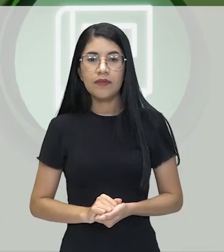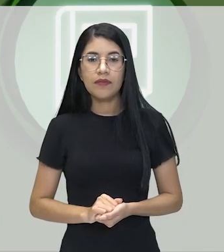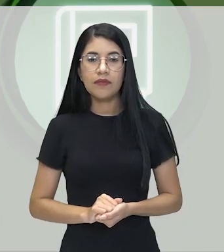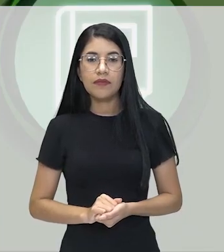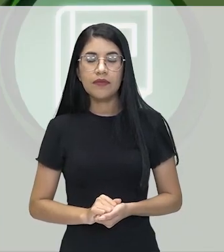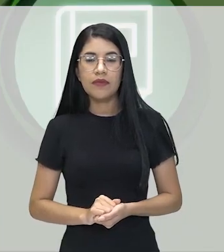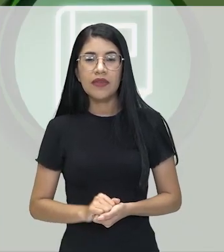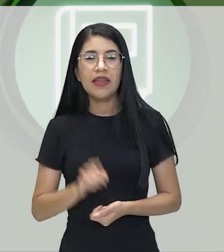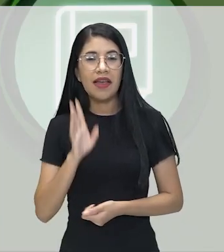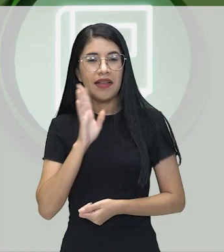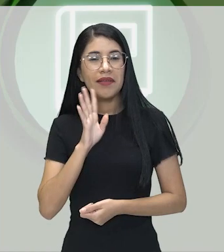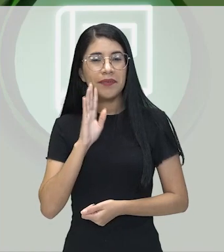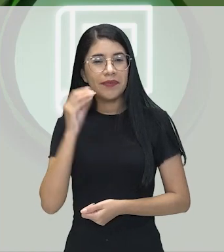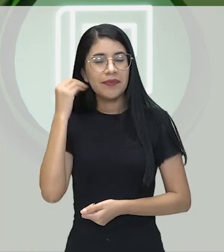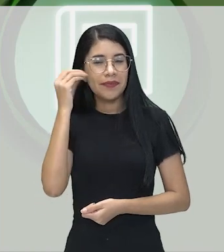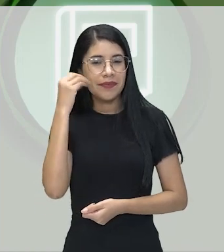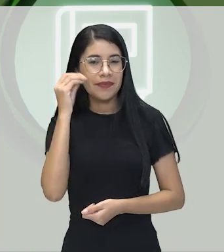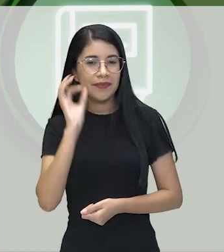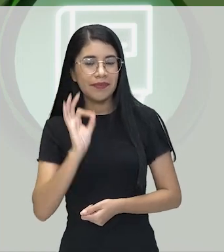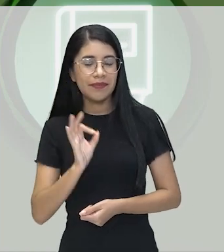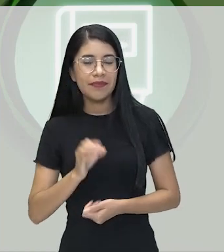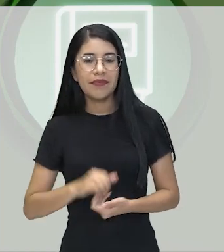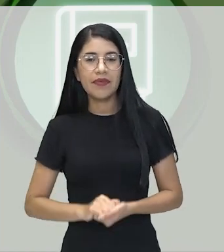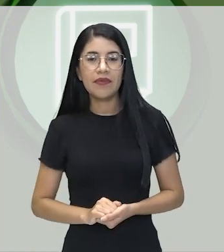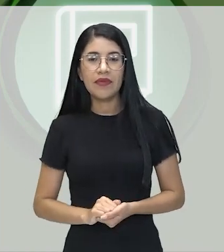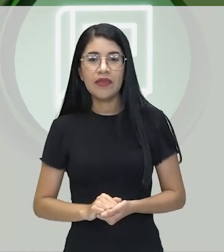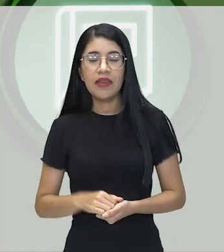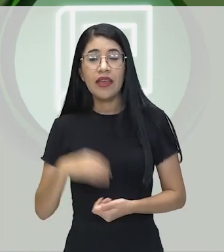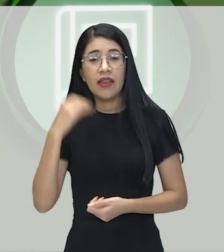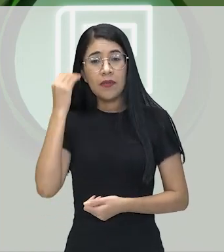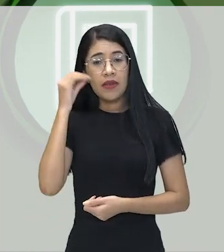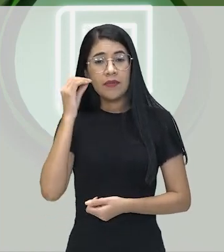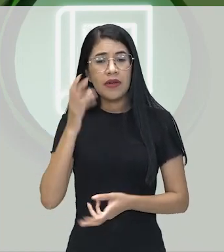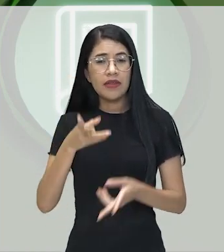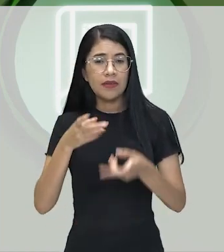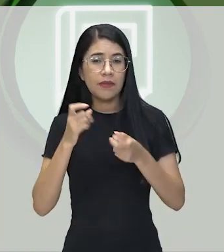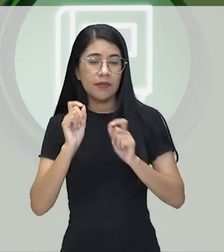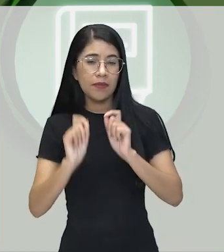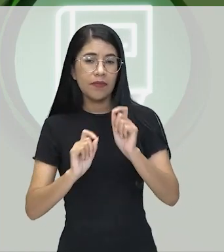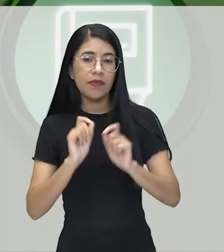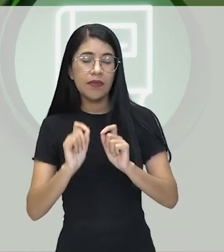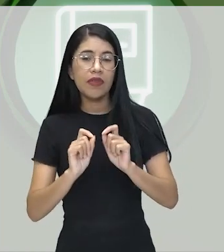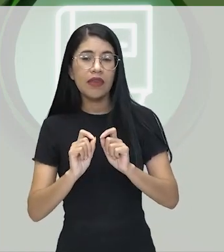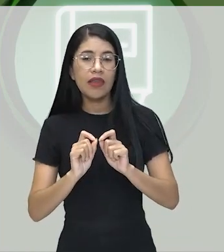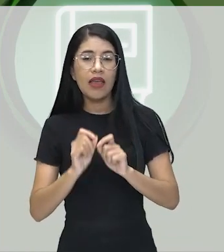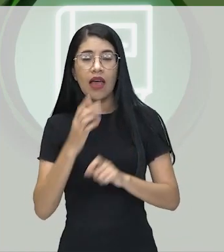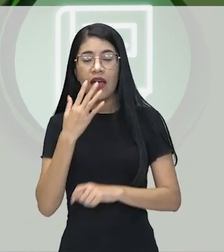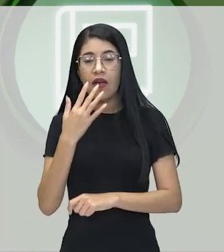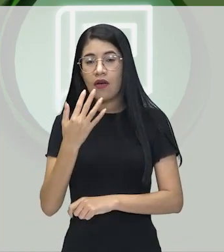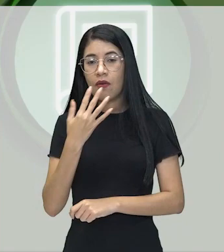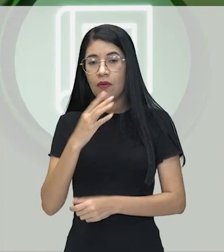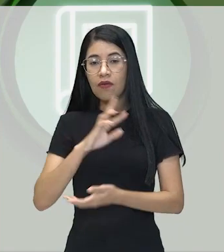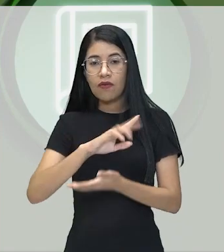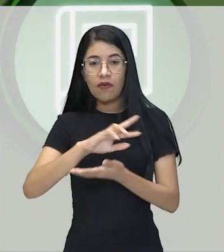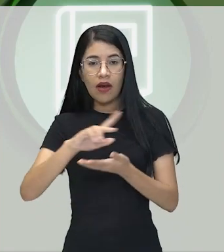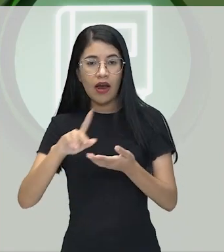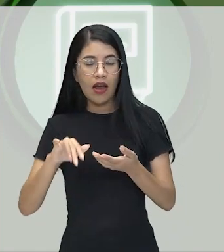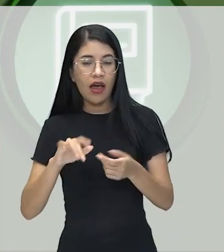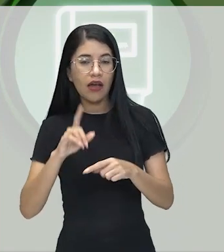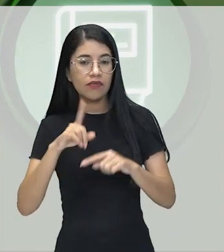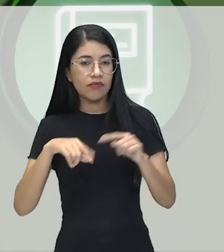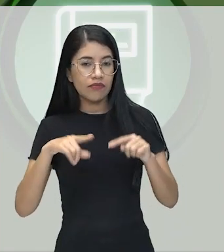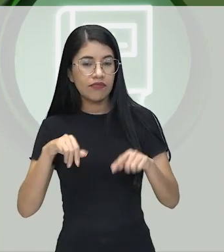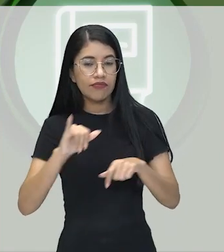Que bacana a experiência, né, pessoal? Nessa daí, então, nós podemos ver as cores dos objetos.